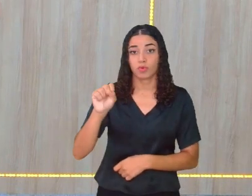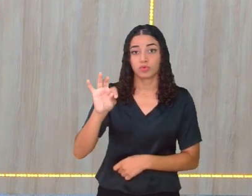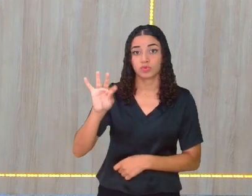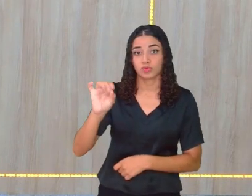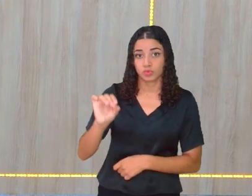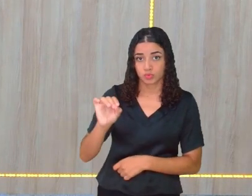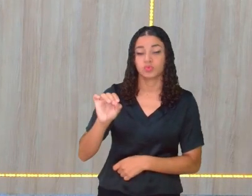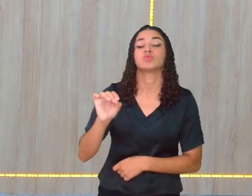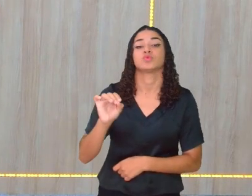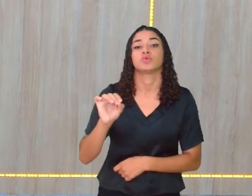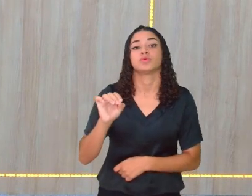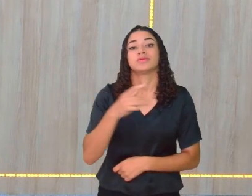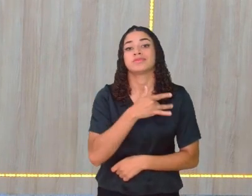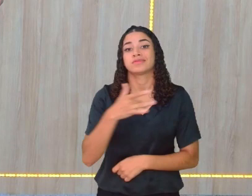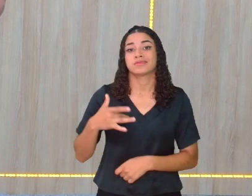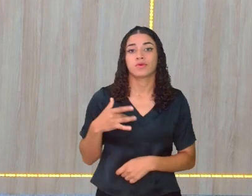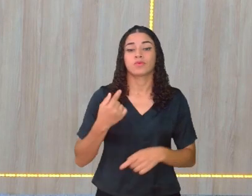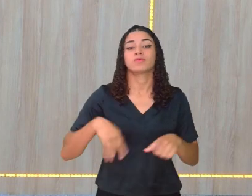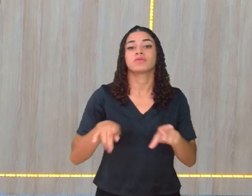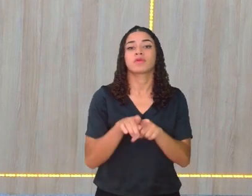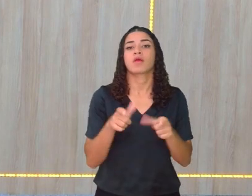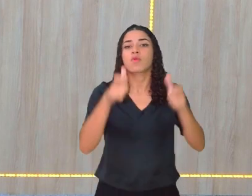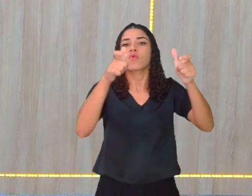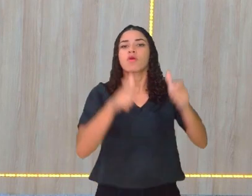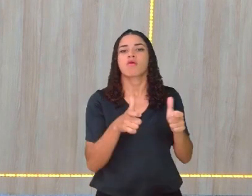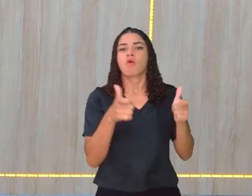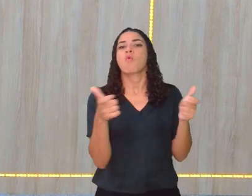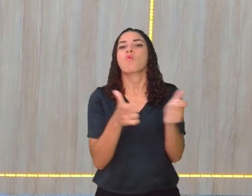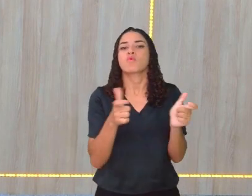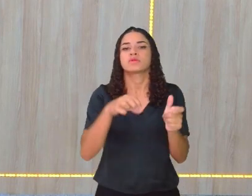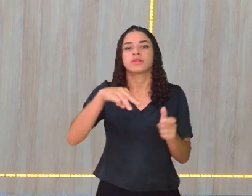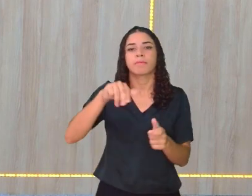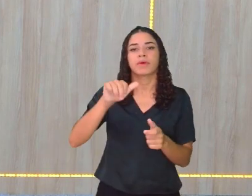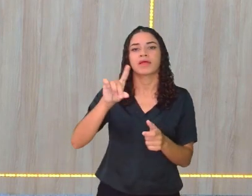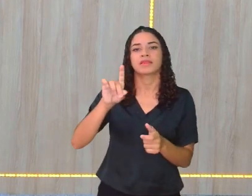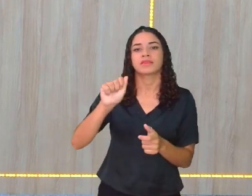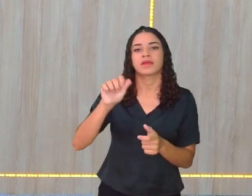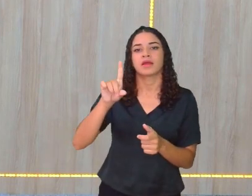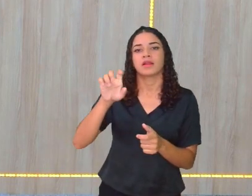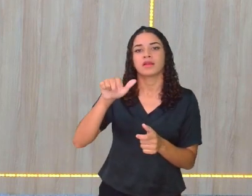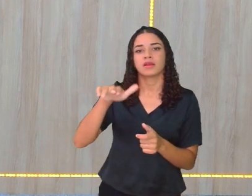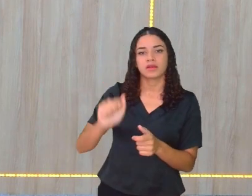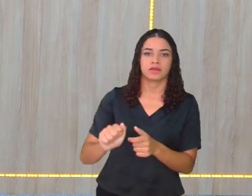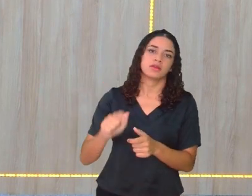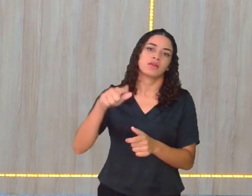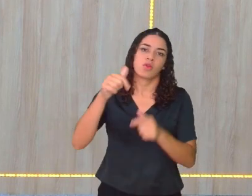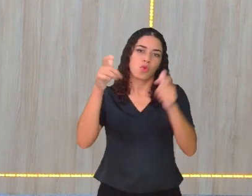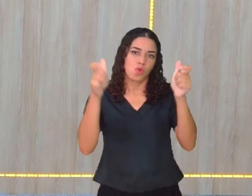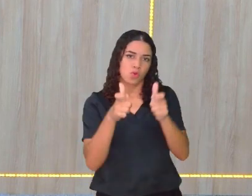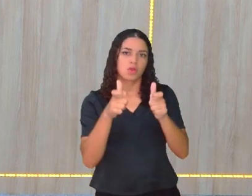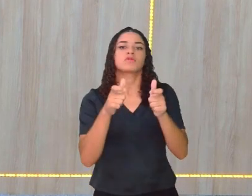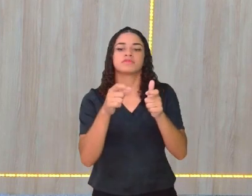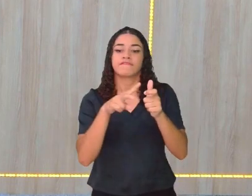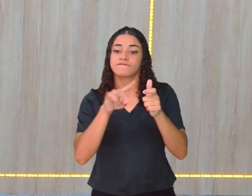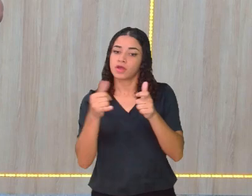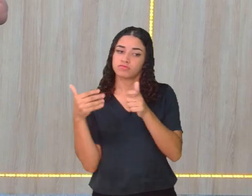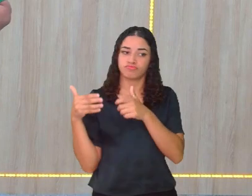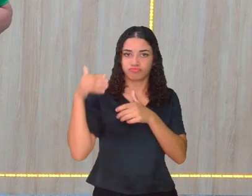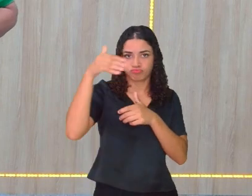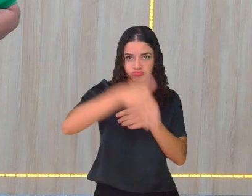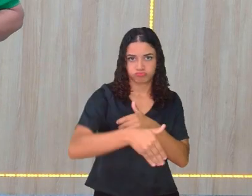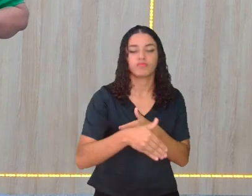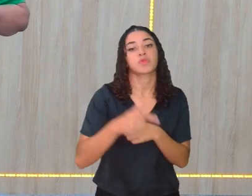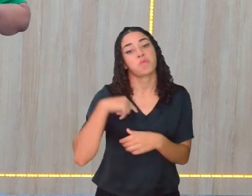é o Lessa de Andrade, que fica na Madalena. Então, lá é o local, né? Vamos dizer, primeiro vai no postinho, que eu acredito que